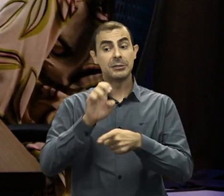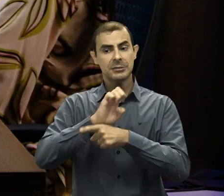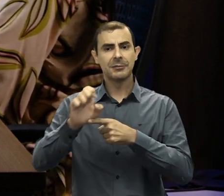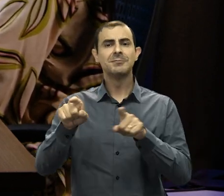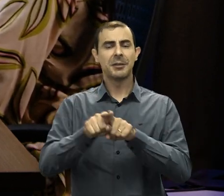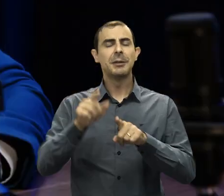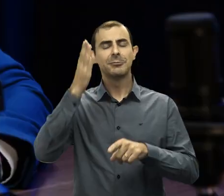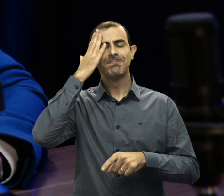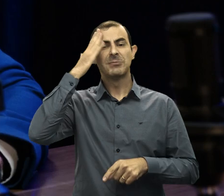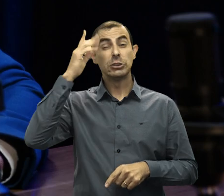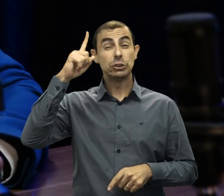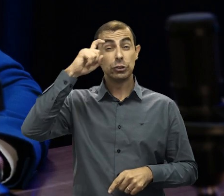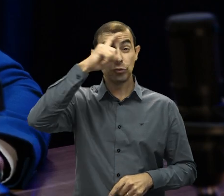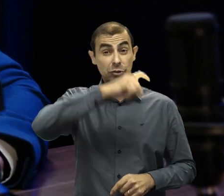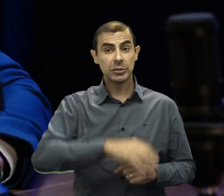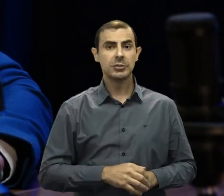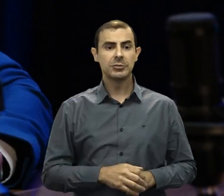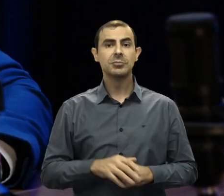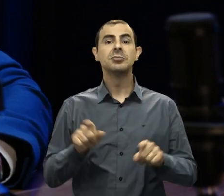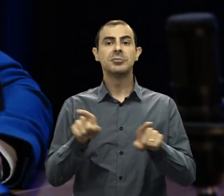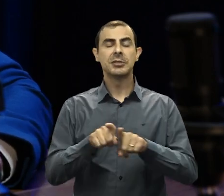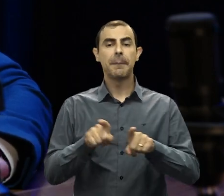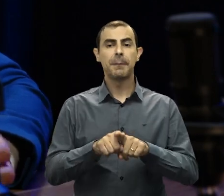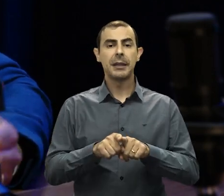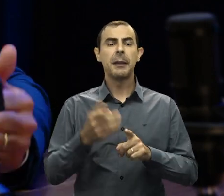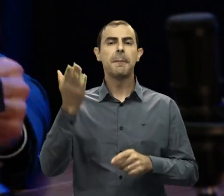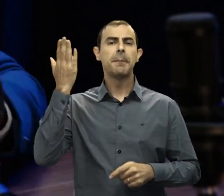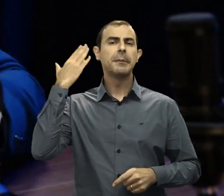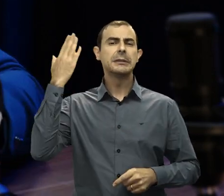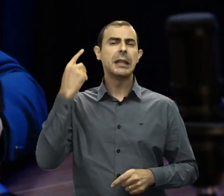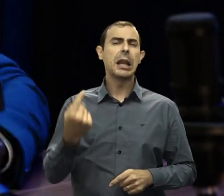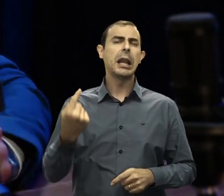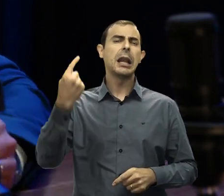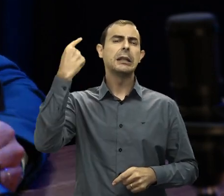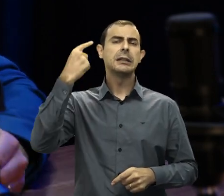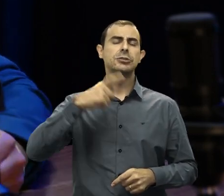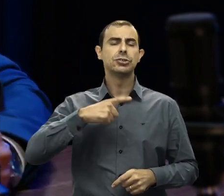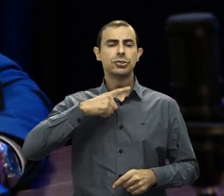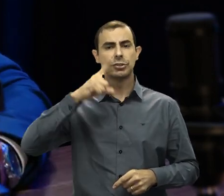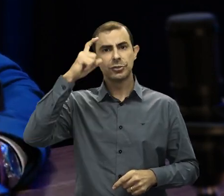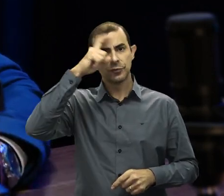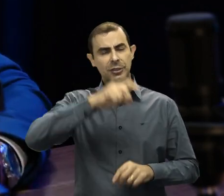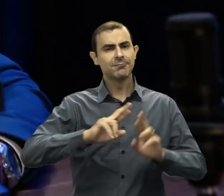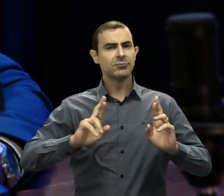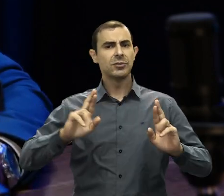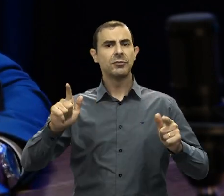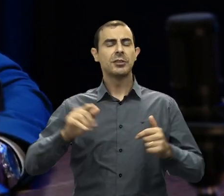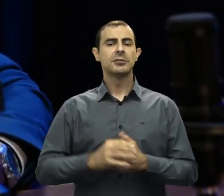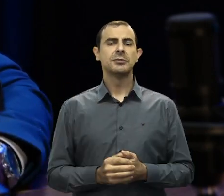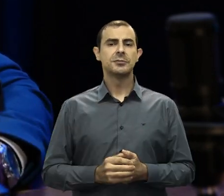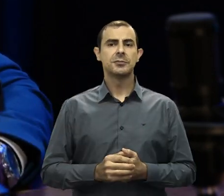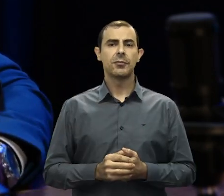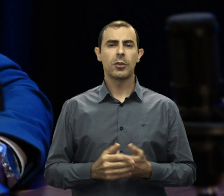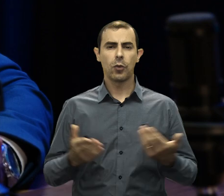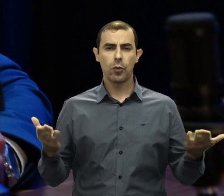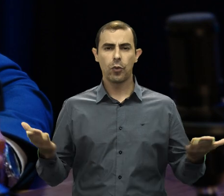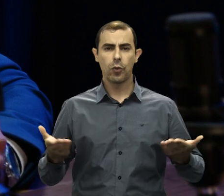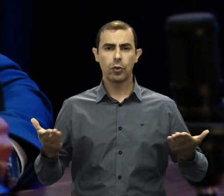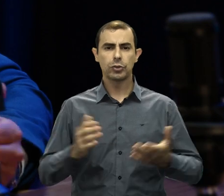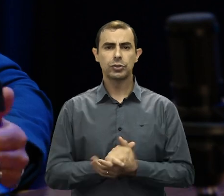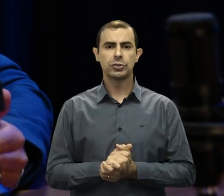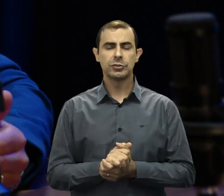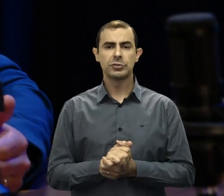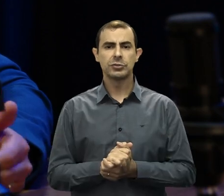as dificuldades que nós temos, as dificuldades que nós tínhamos lá atrás, elas são diferentes, porque hoje